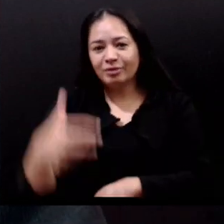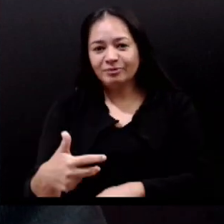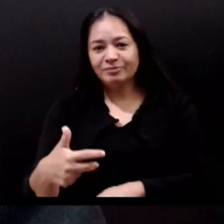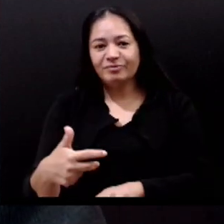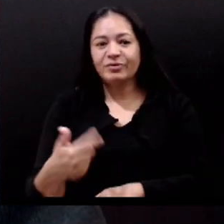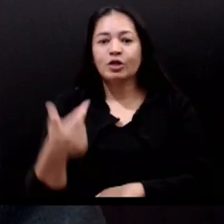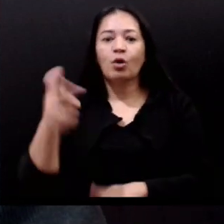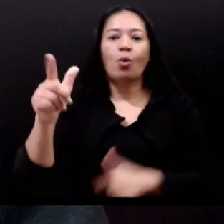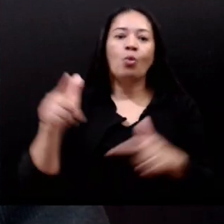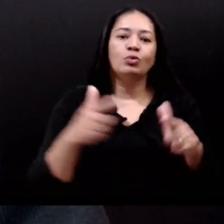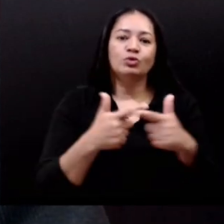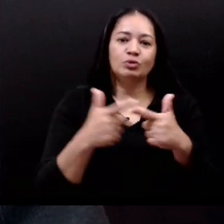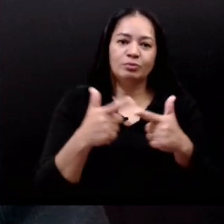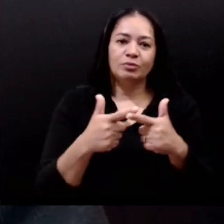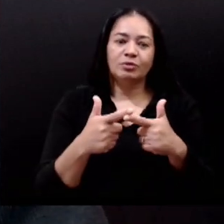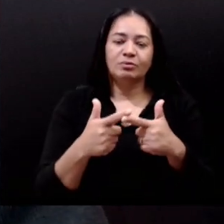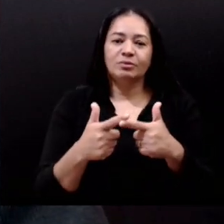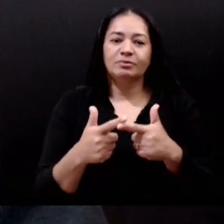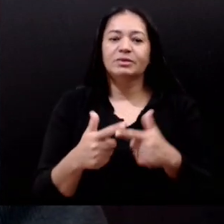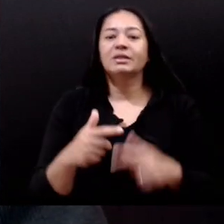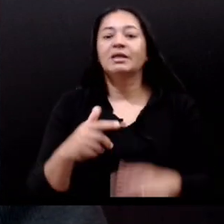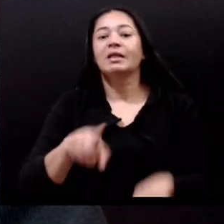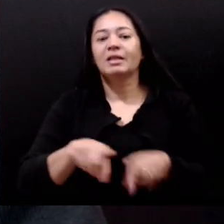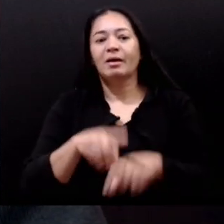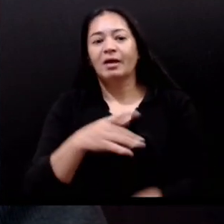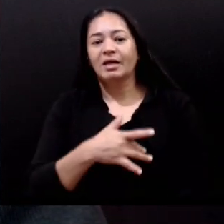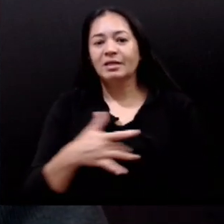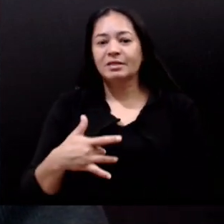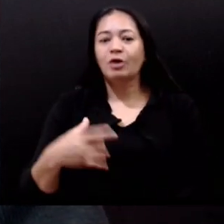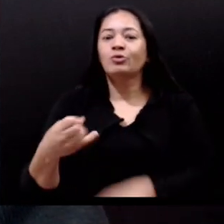né? Com a sua saúde também emocional. Uhum.